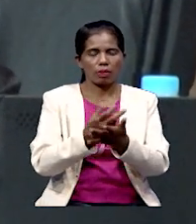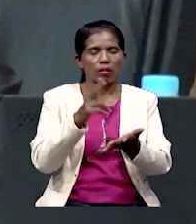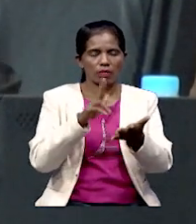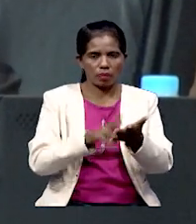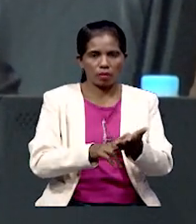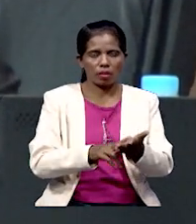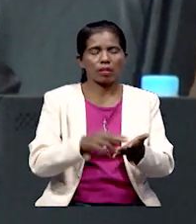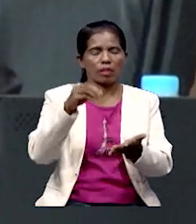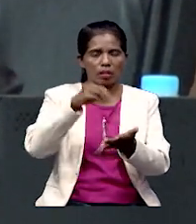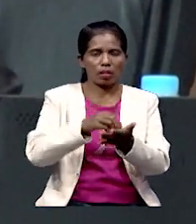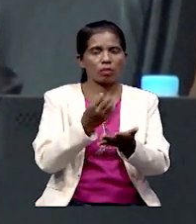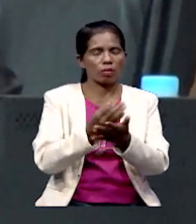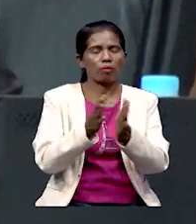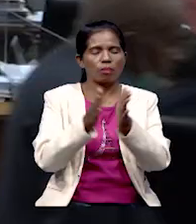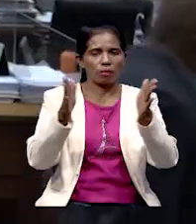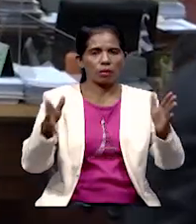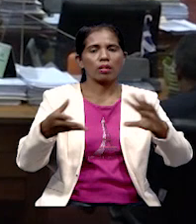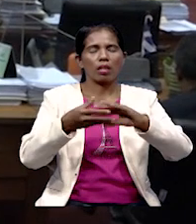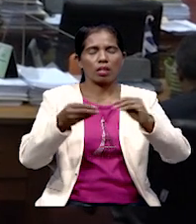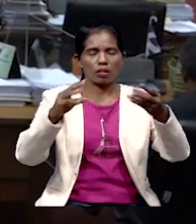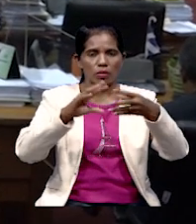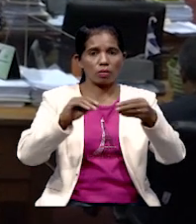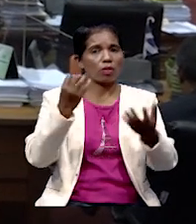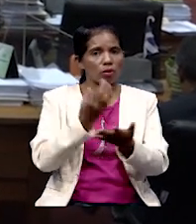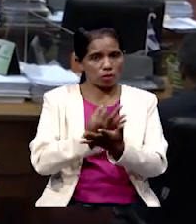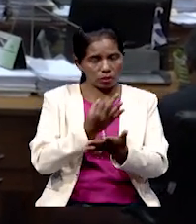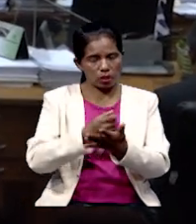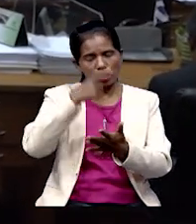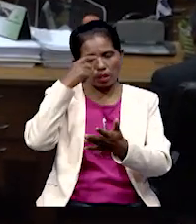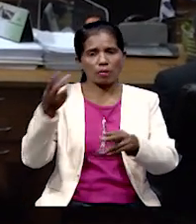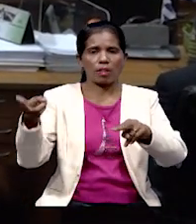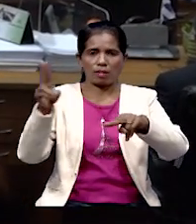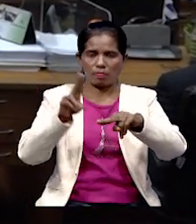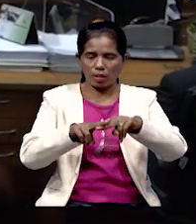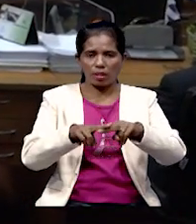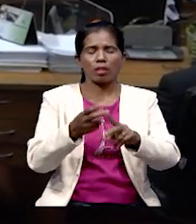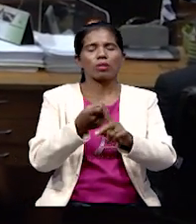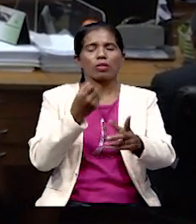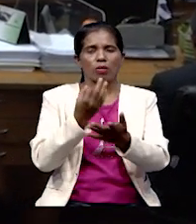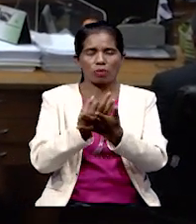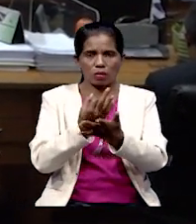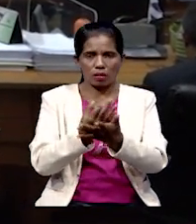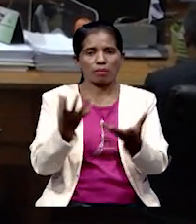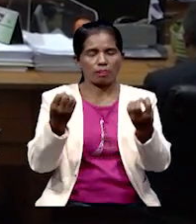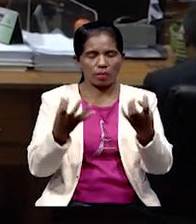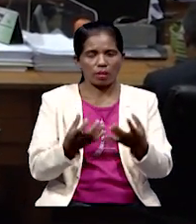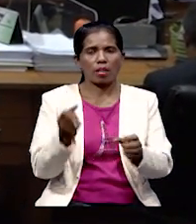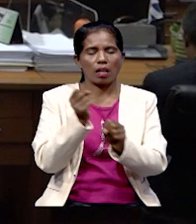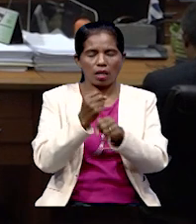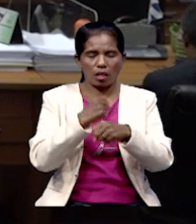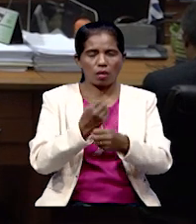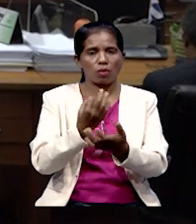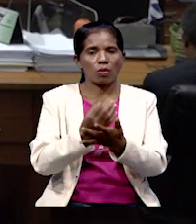ne montante botliu e a história orçamental tamba ho aumento husi orçamento retificativo ne hal orçamento